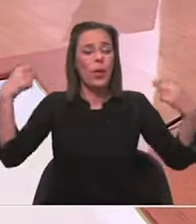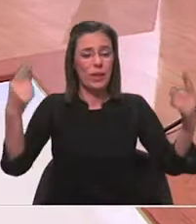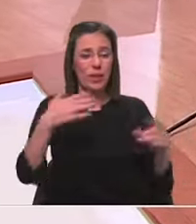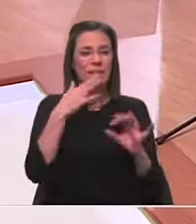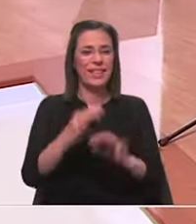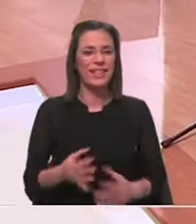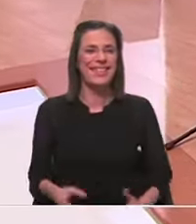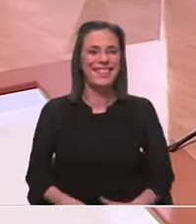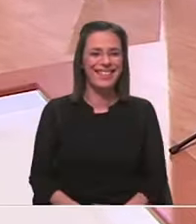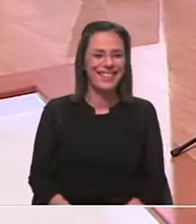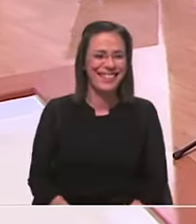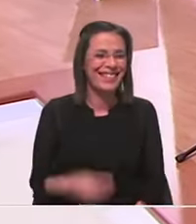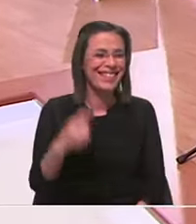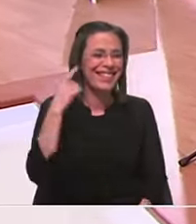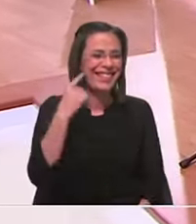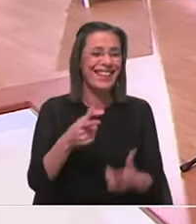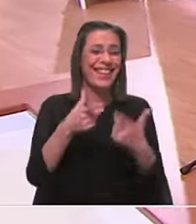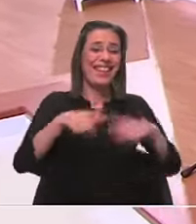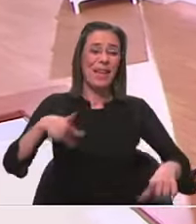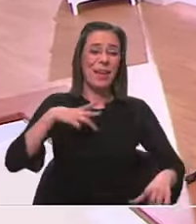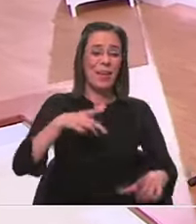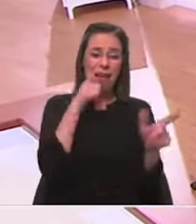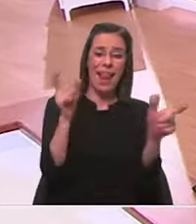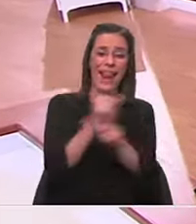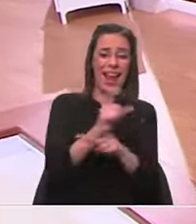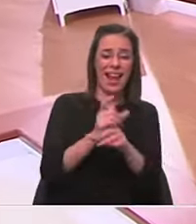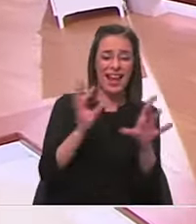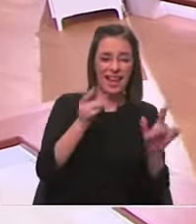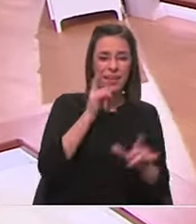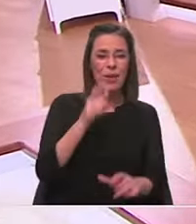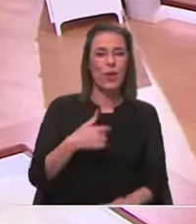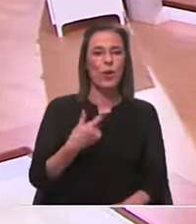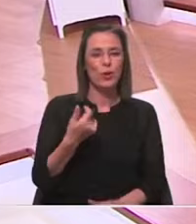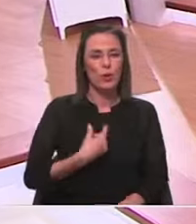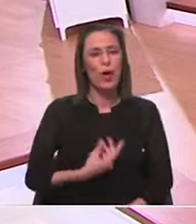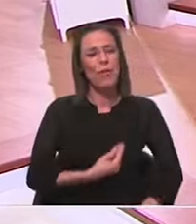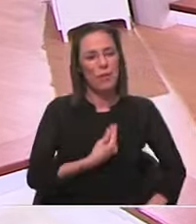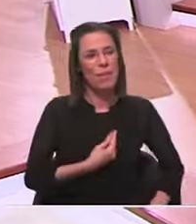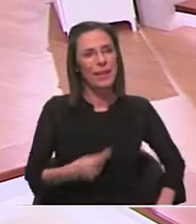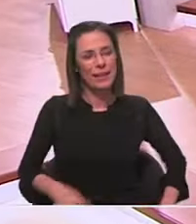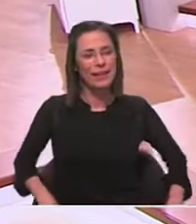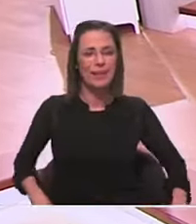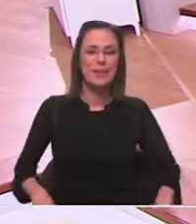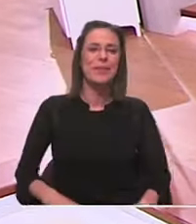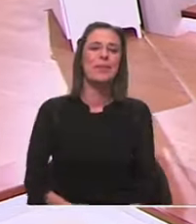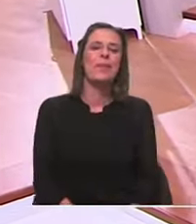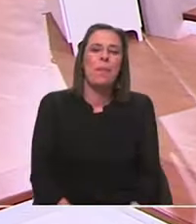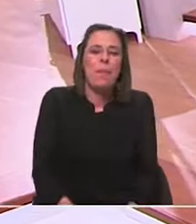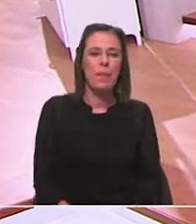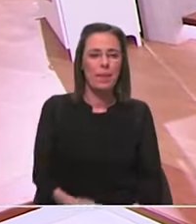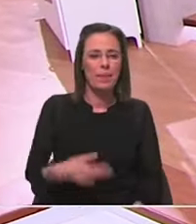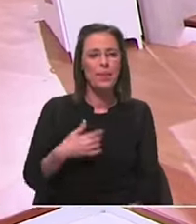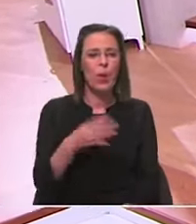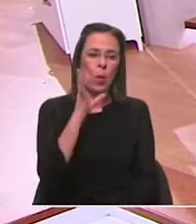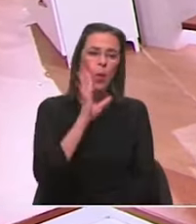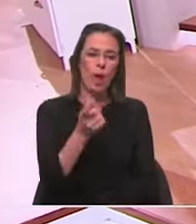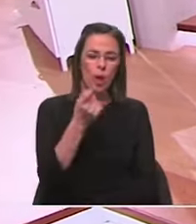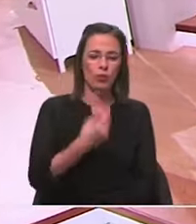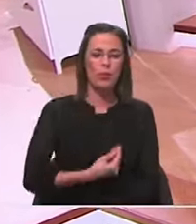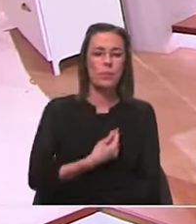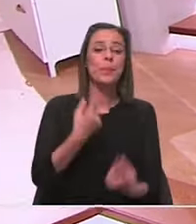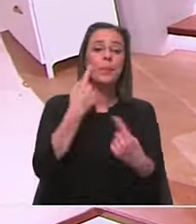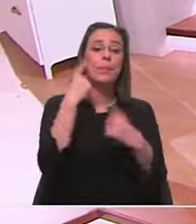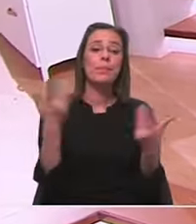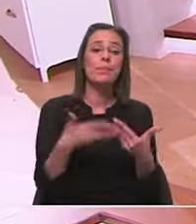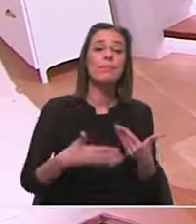certeza. Também. Porque às vezes a língua portuguesa tem destas coisas, não é? Eu também fui um bocadinho malada. Ah, eu bem me parecia. Eu tento ser um bocadinho malada. Olha,